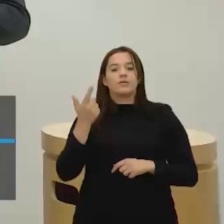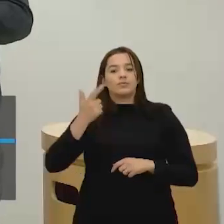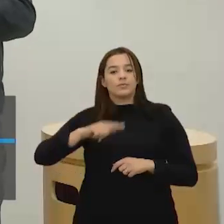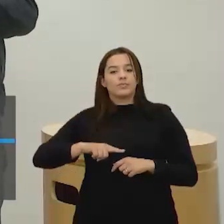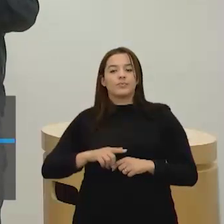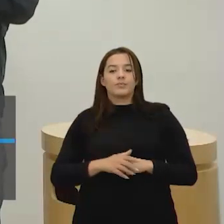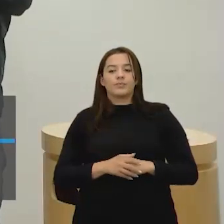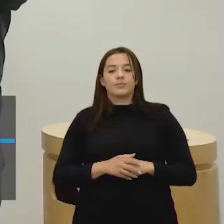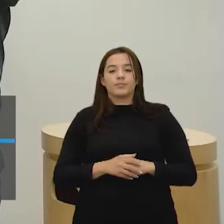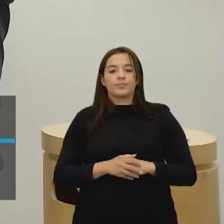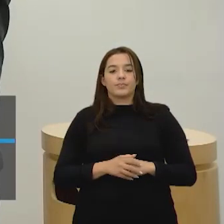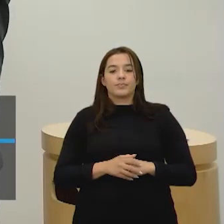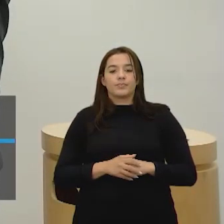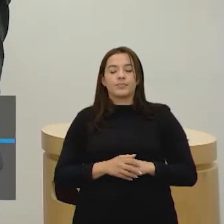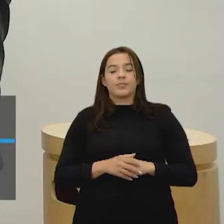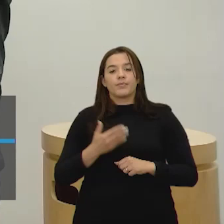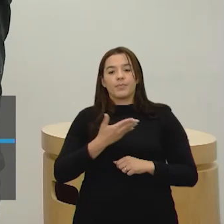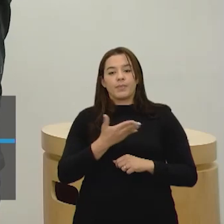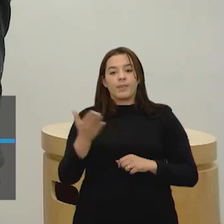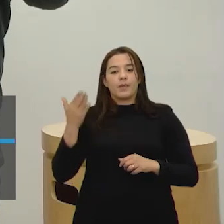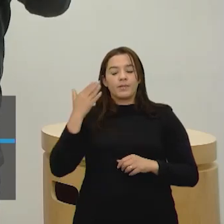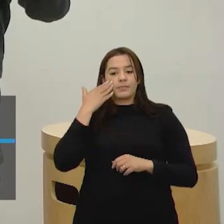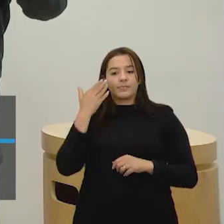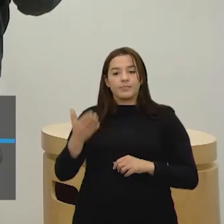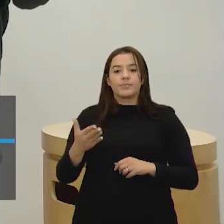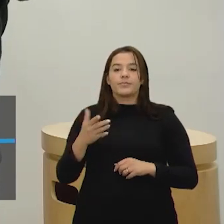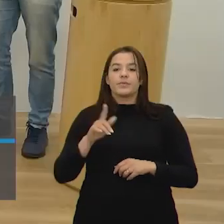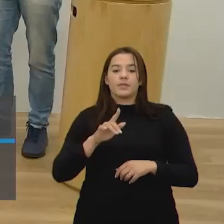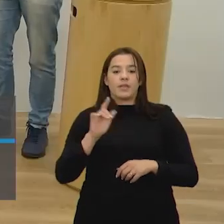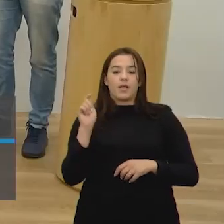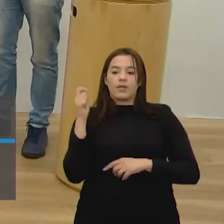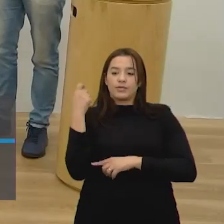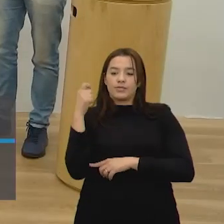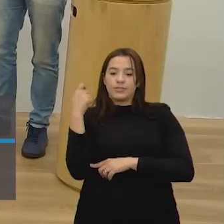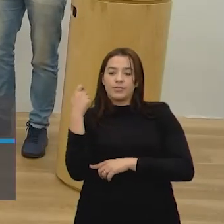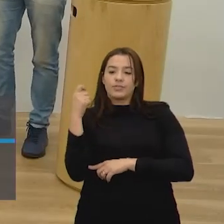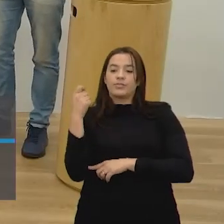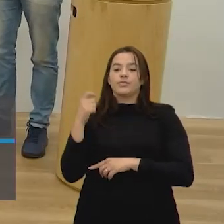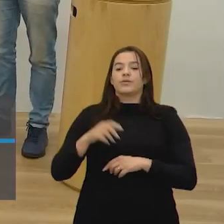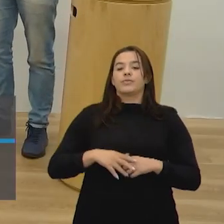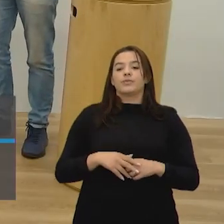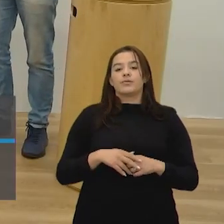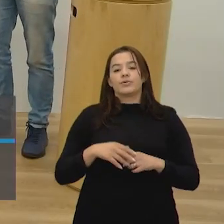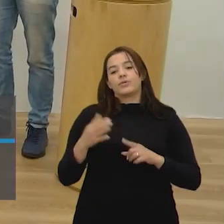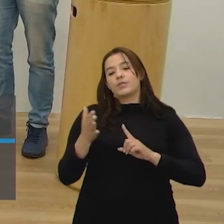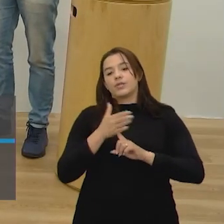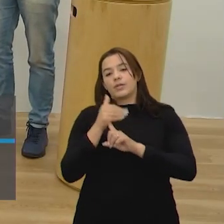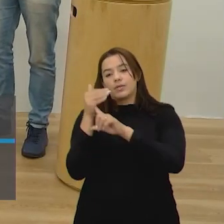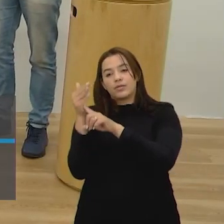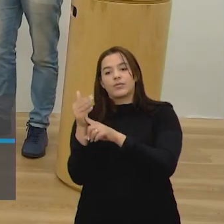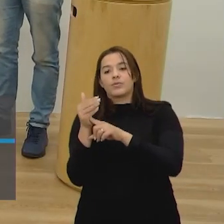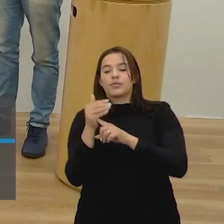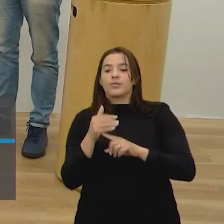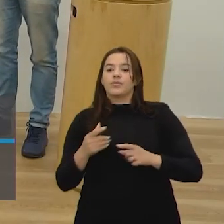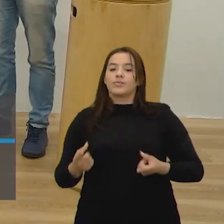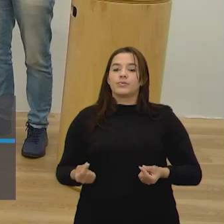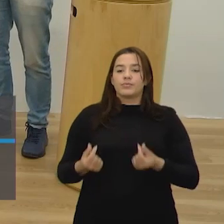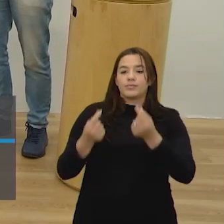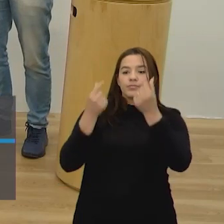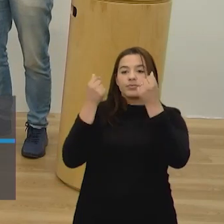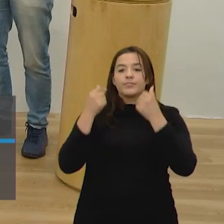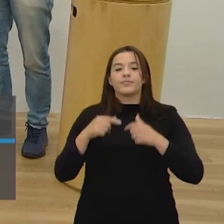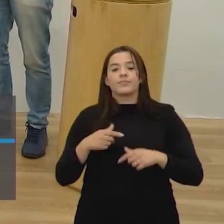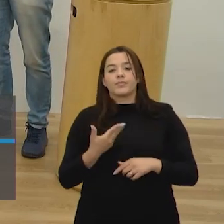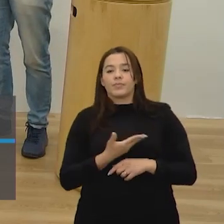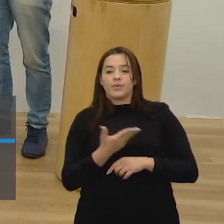nós aqui, aquele cenário argentino de autonomia, de produção tecnológica e de riqueza,